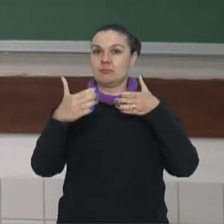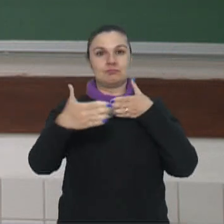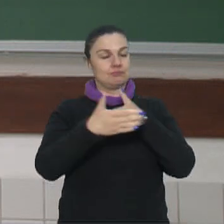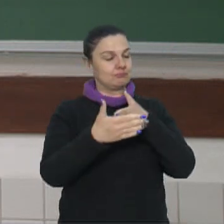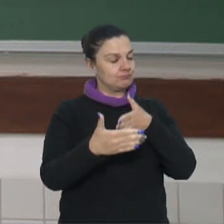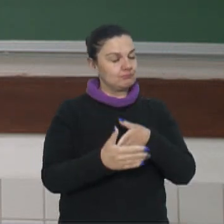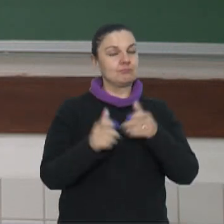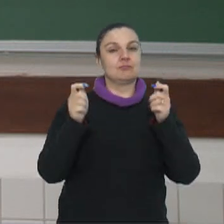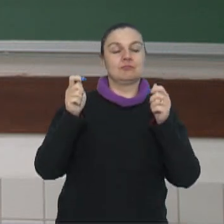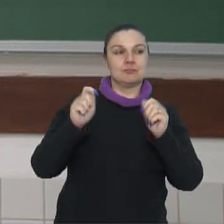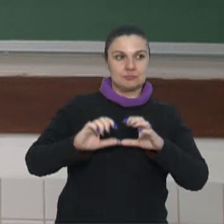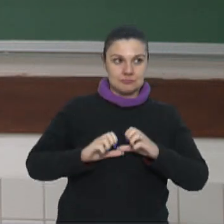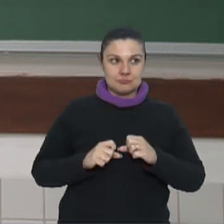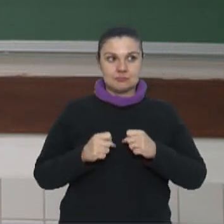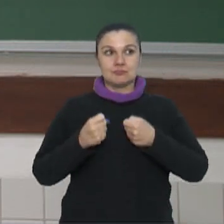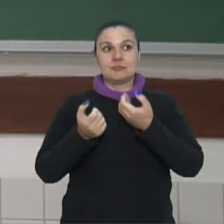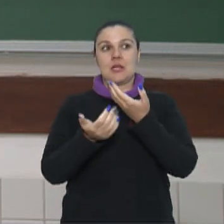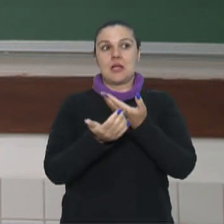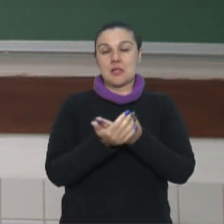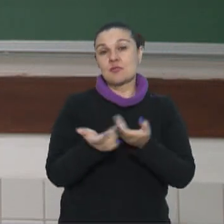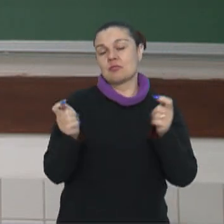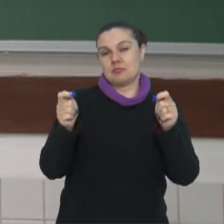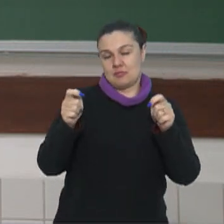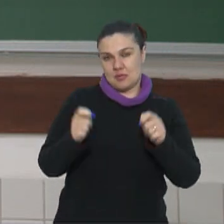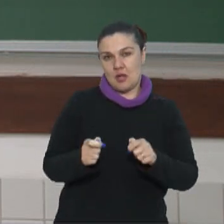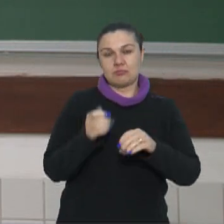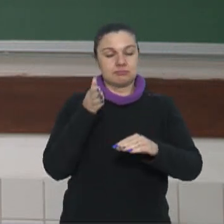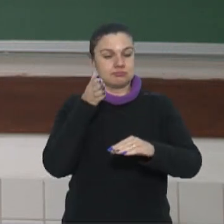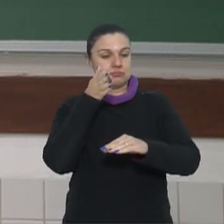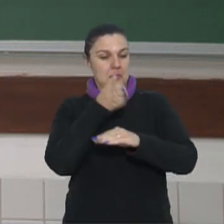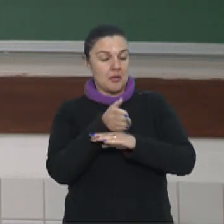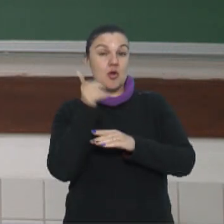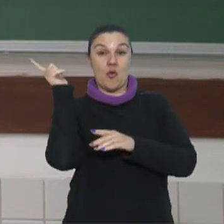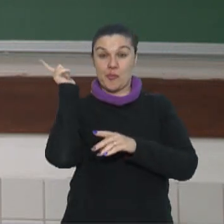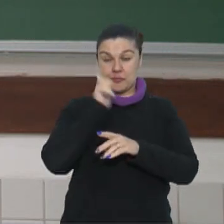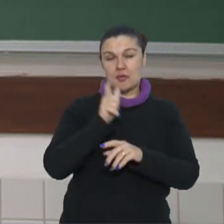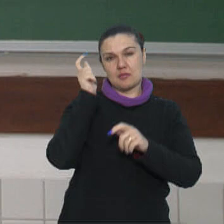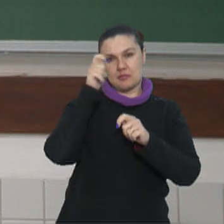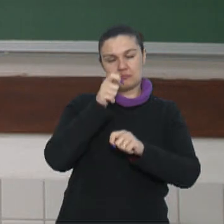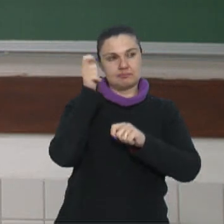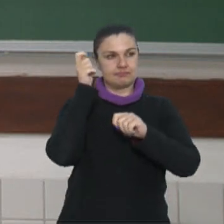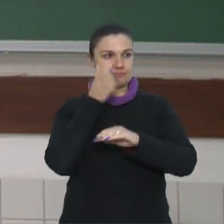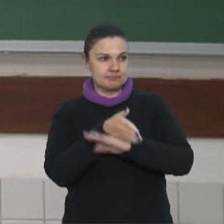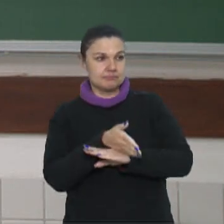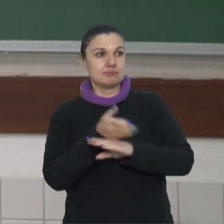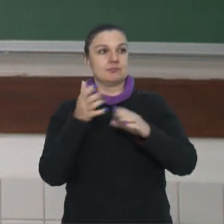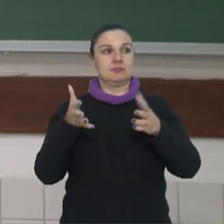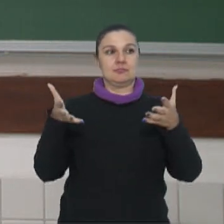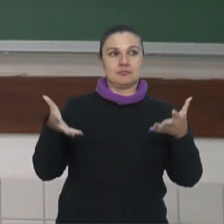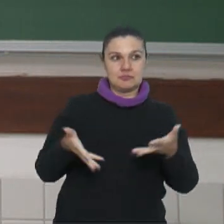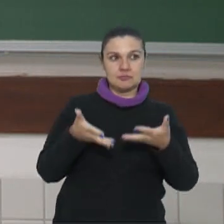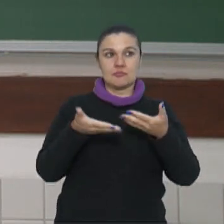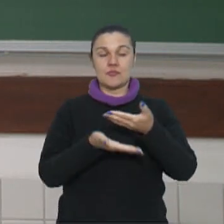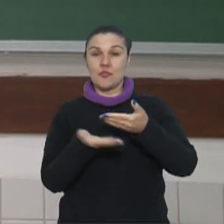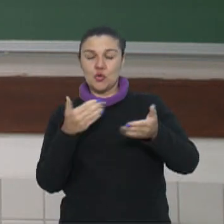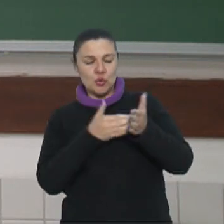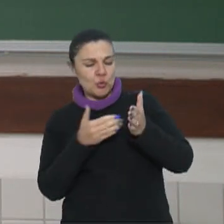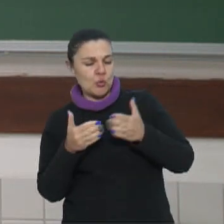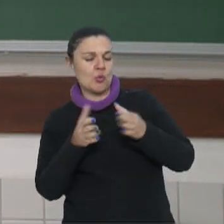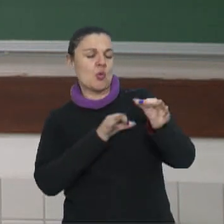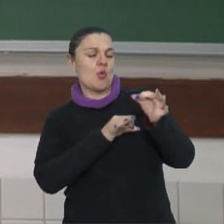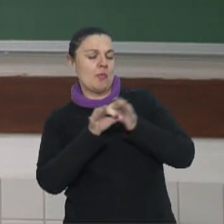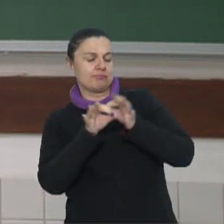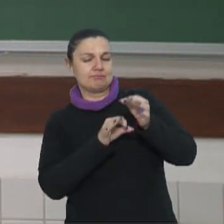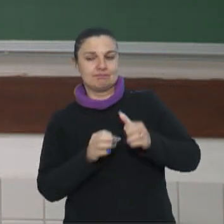você possa, se tem condições, se pode, acessar o sistema, conhecer, poxa, a plataforma, todo um sistema